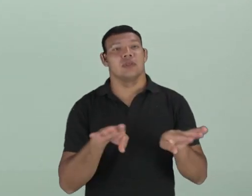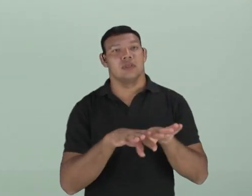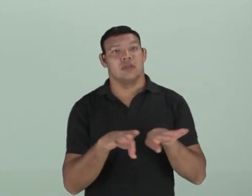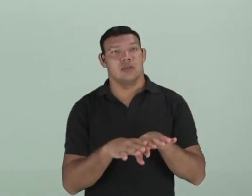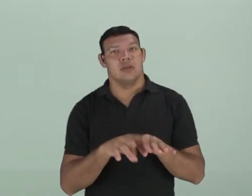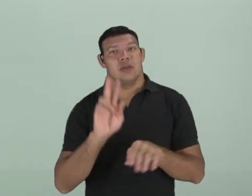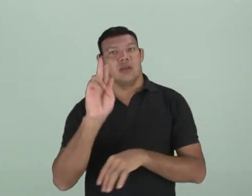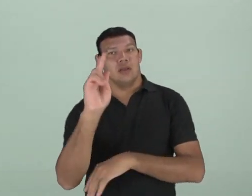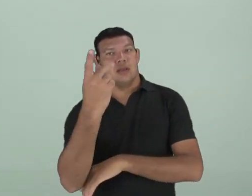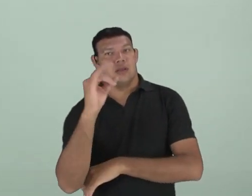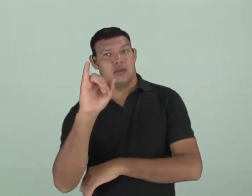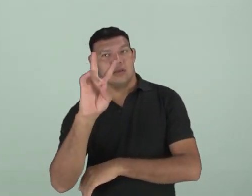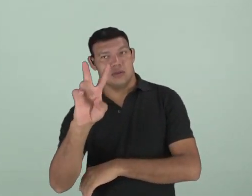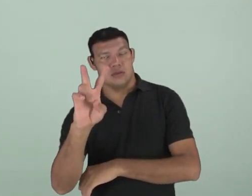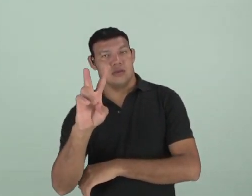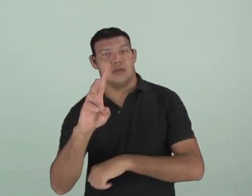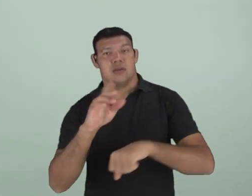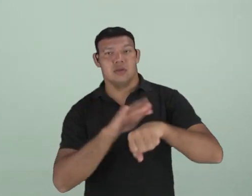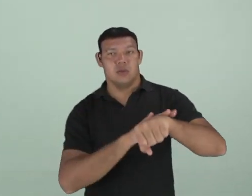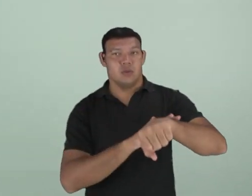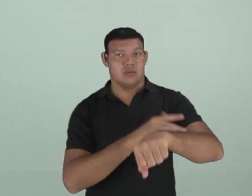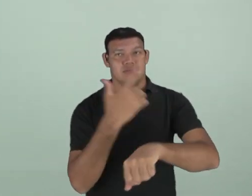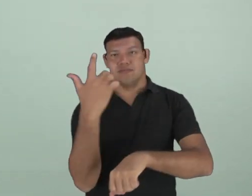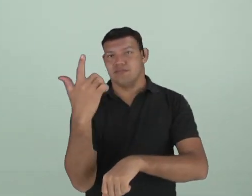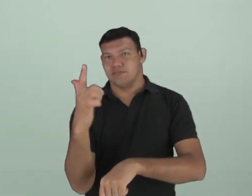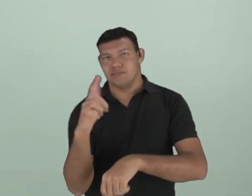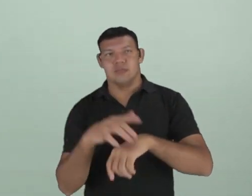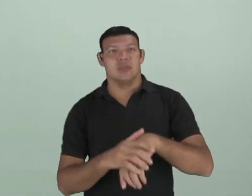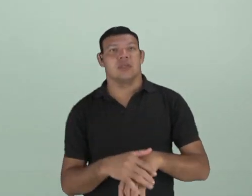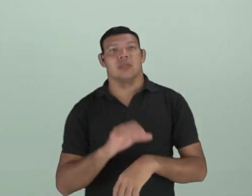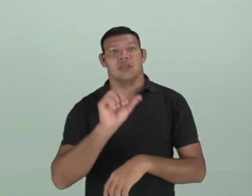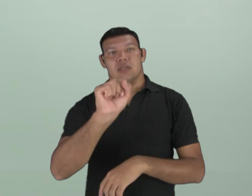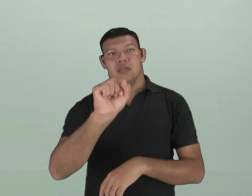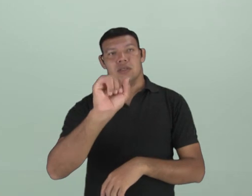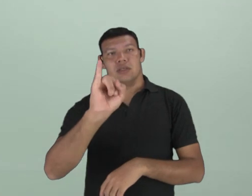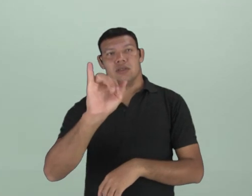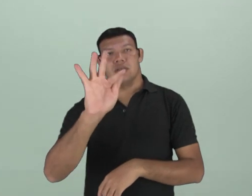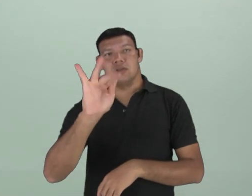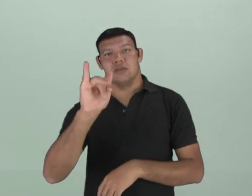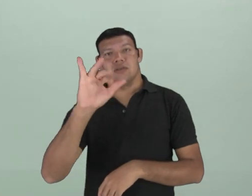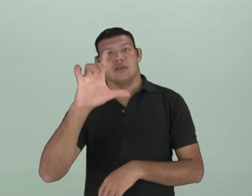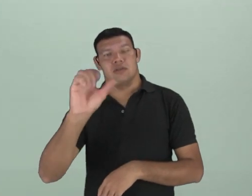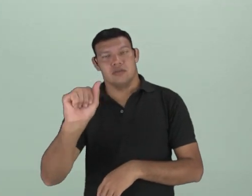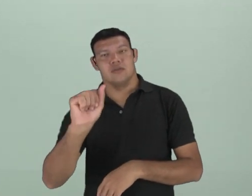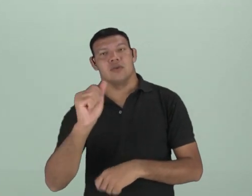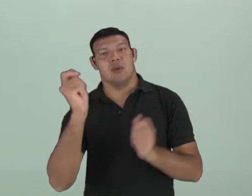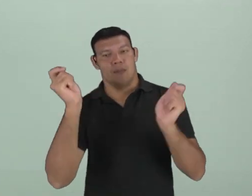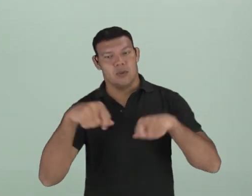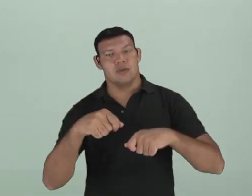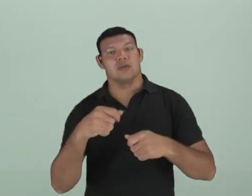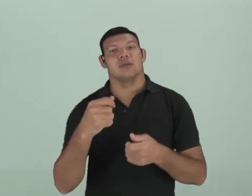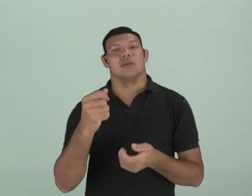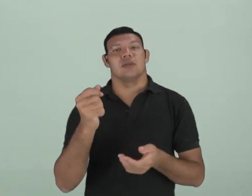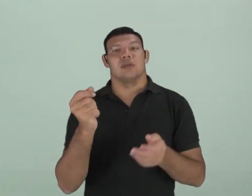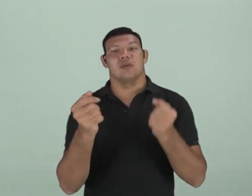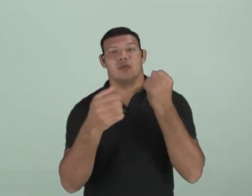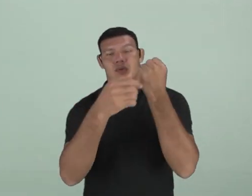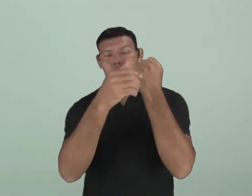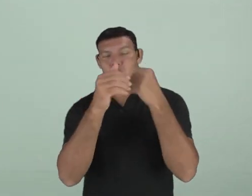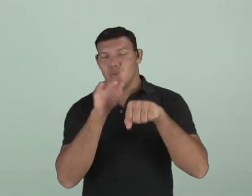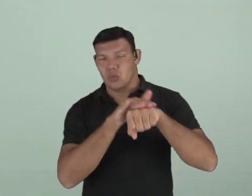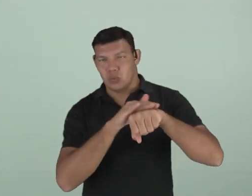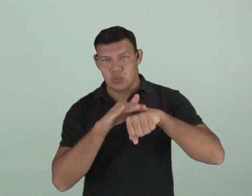que não tem cura o HIV e uma ST que tem cura que a sífilis tá ambas são graves e Podem trazer aí